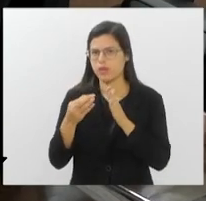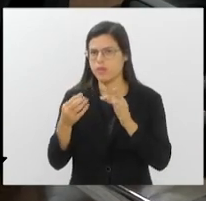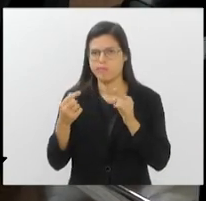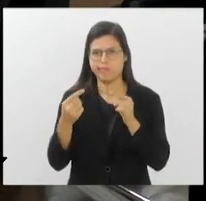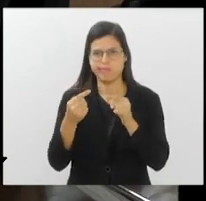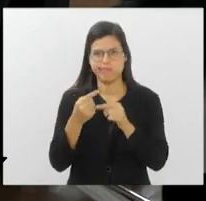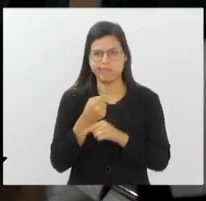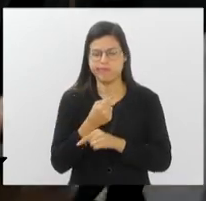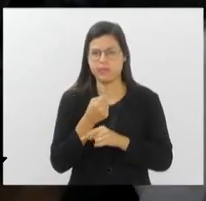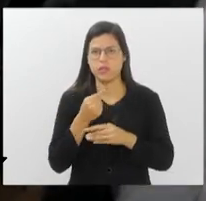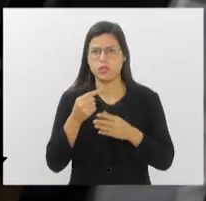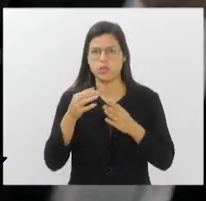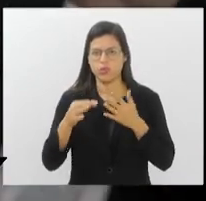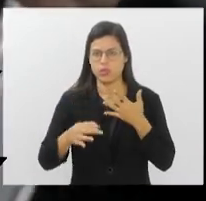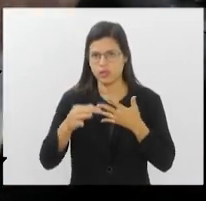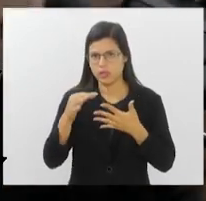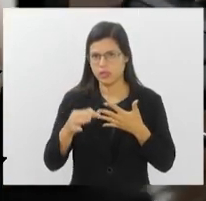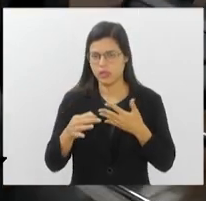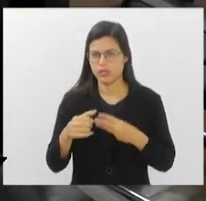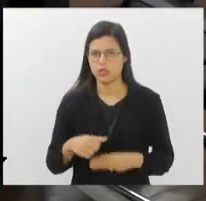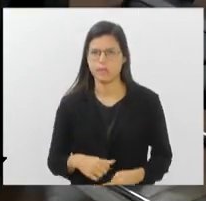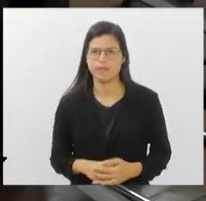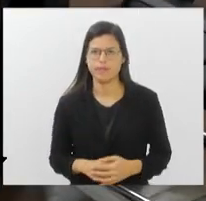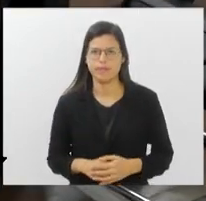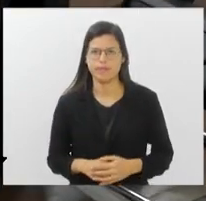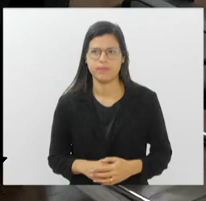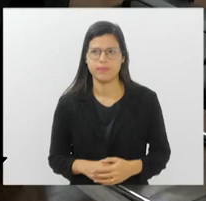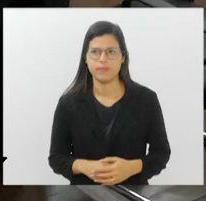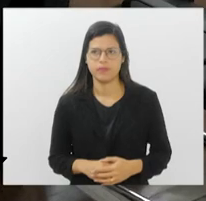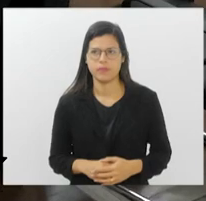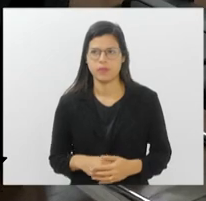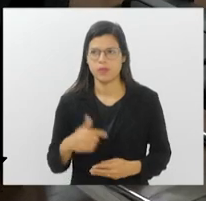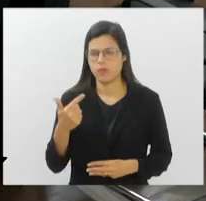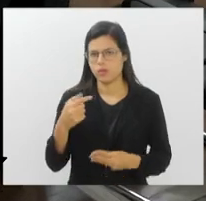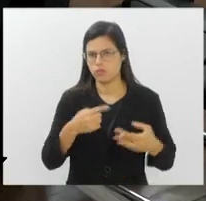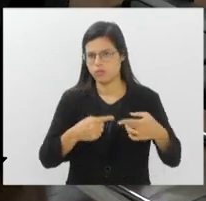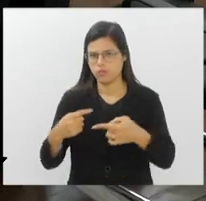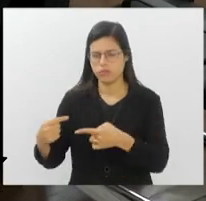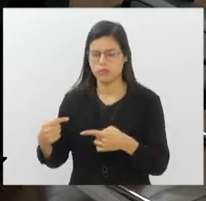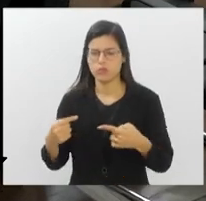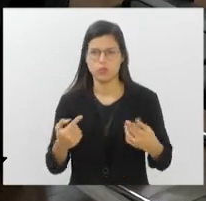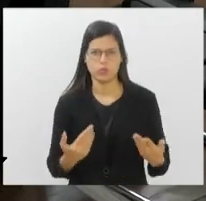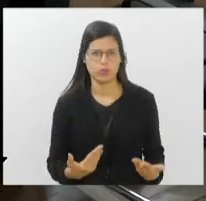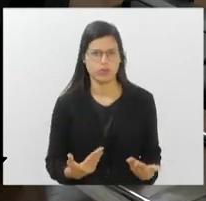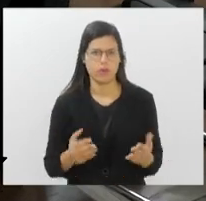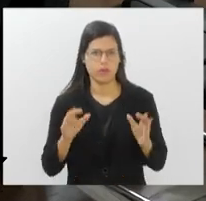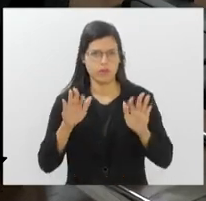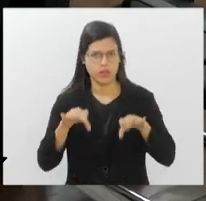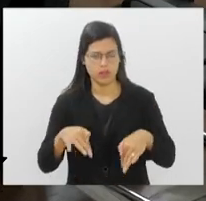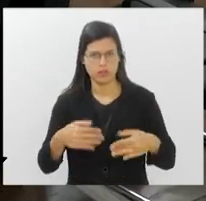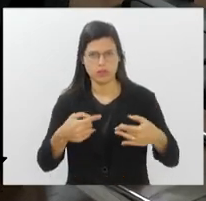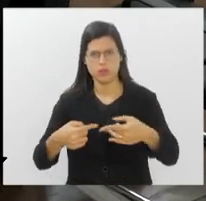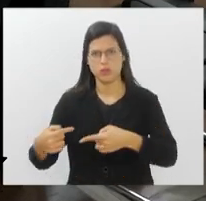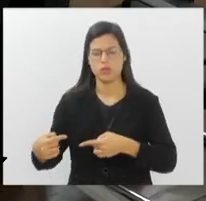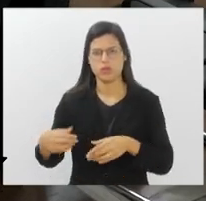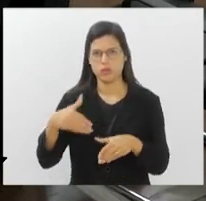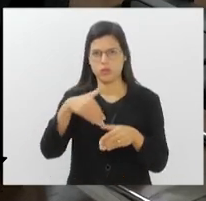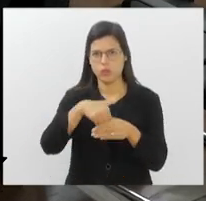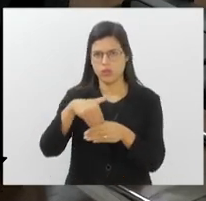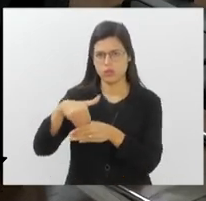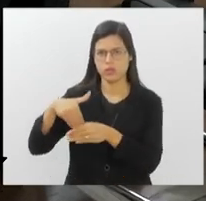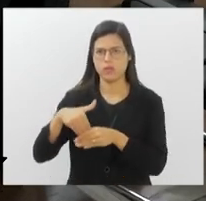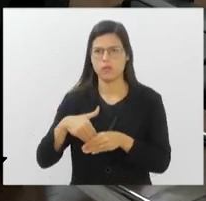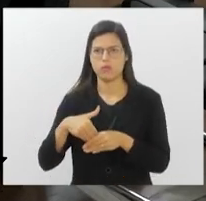pela transformação em indicação simples. Em discussão. Não havendo quem queira discutir, encerrada a discussão, em